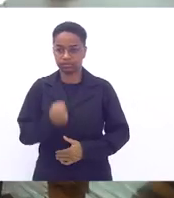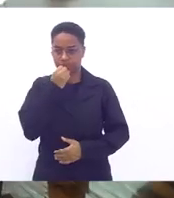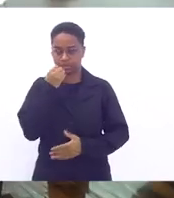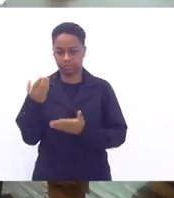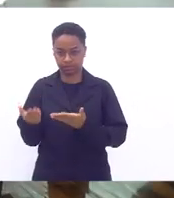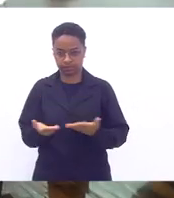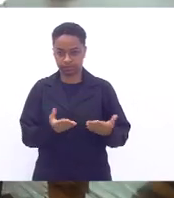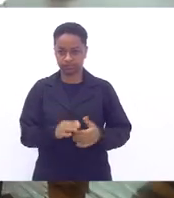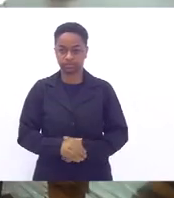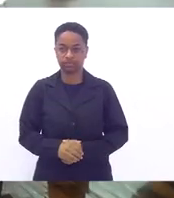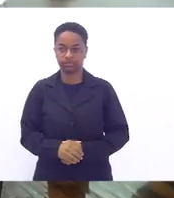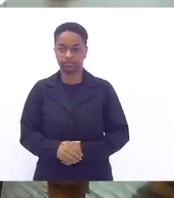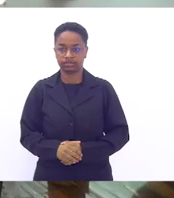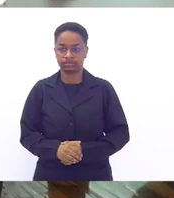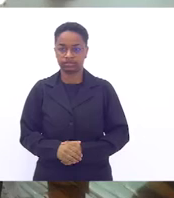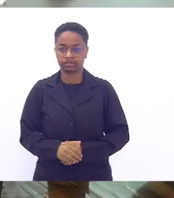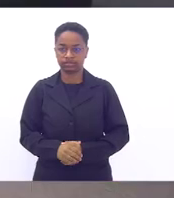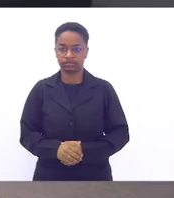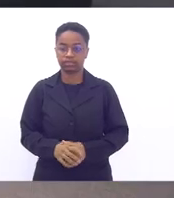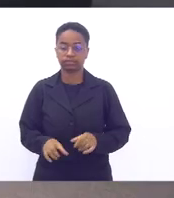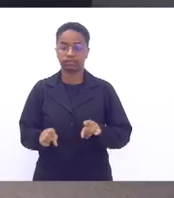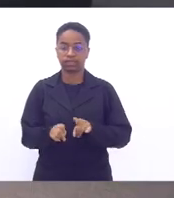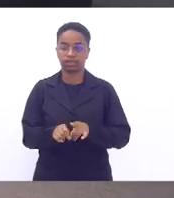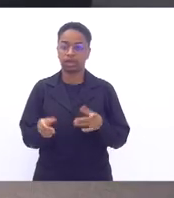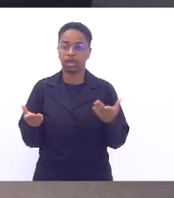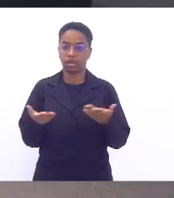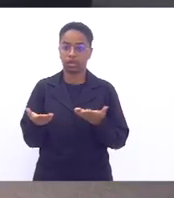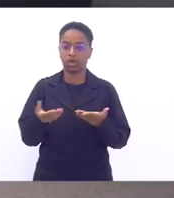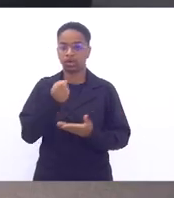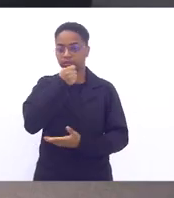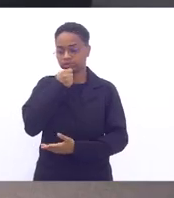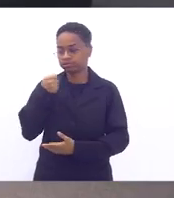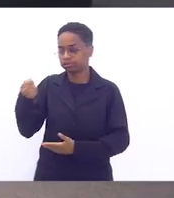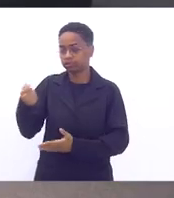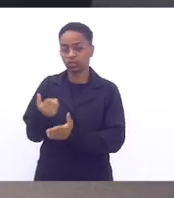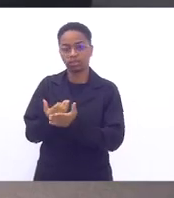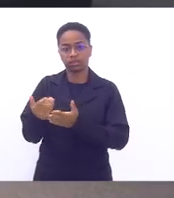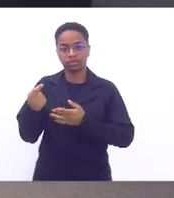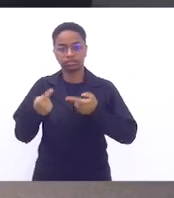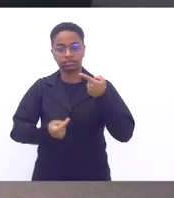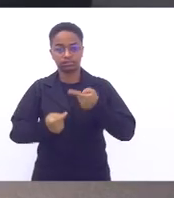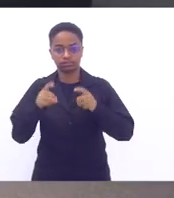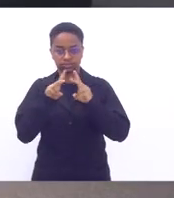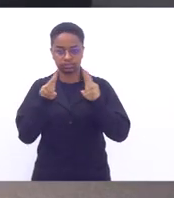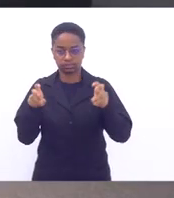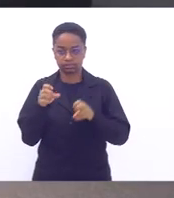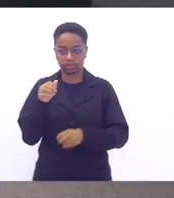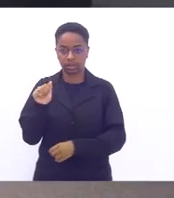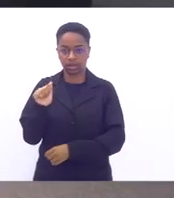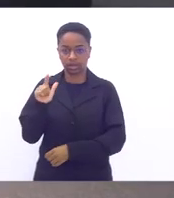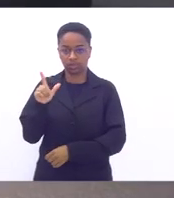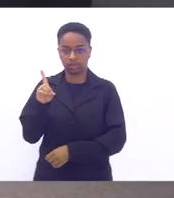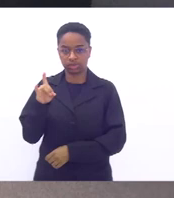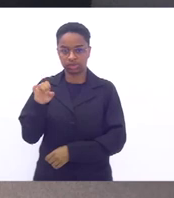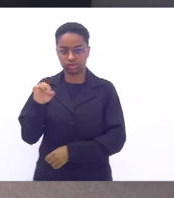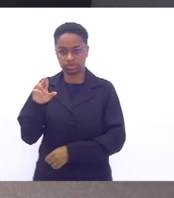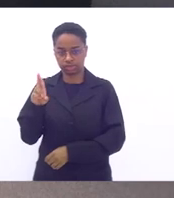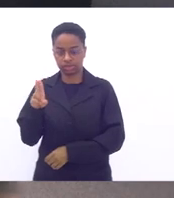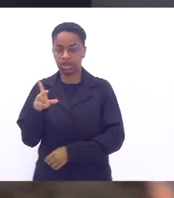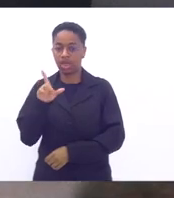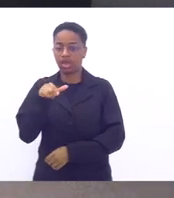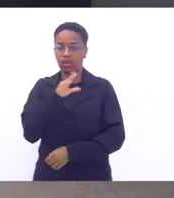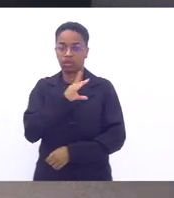passar a palavra para gente começar a entrar no tema para o Aldir Pires que é o coordenador do